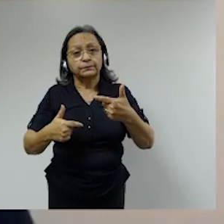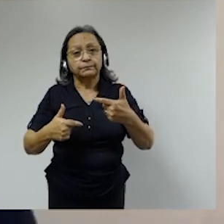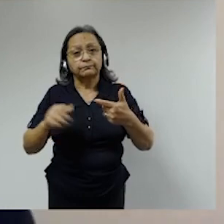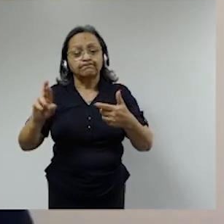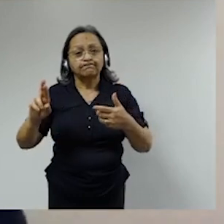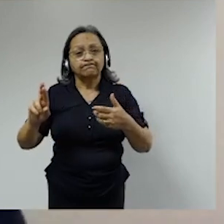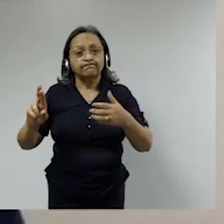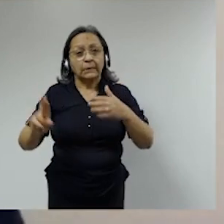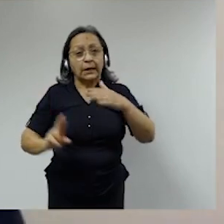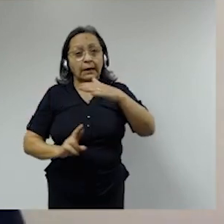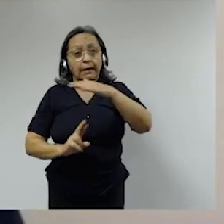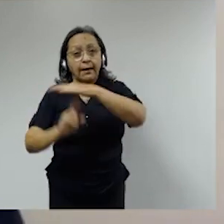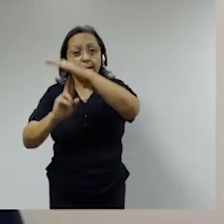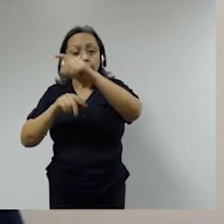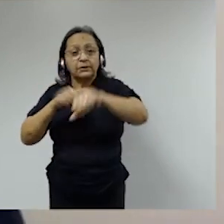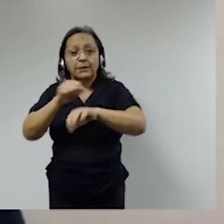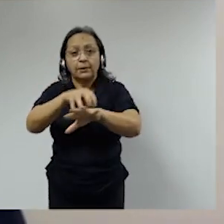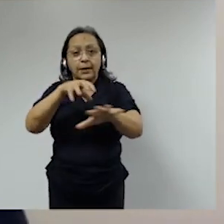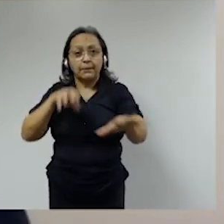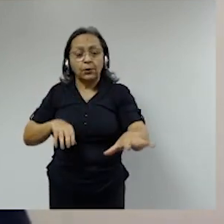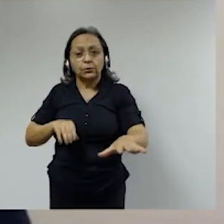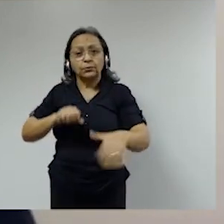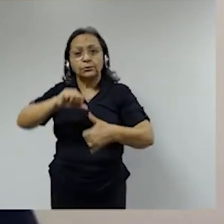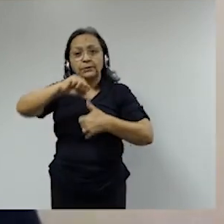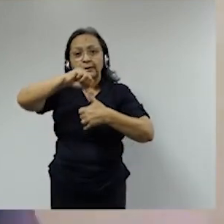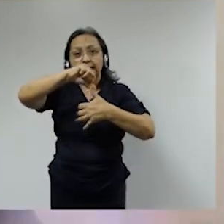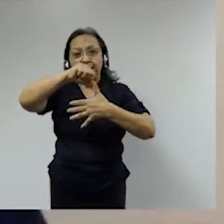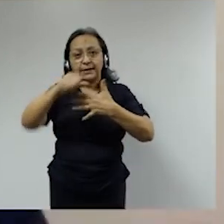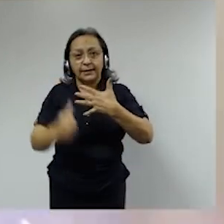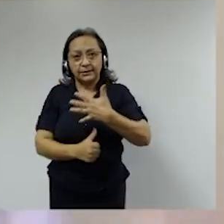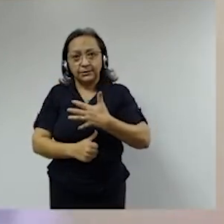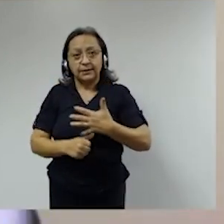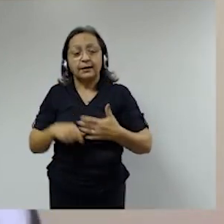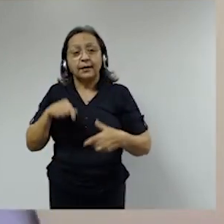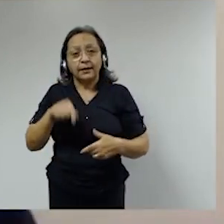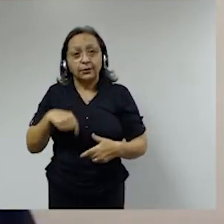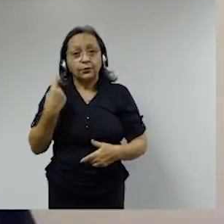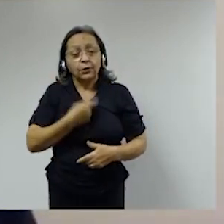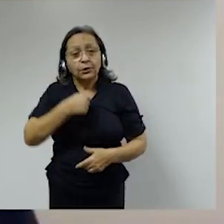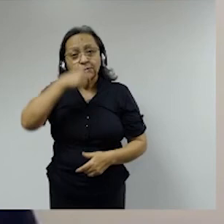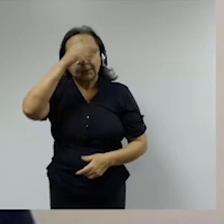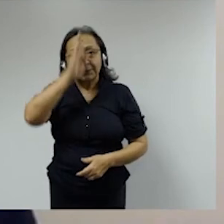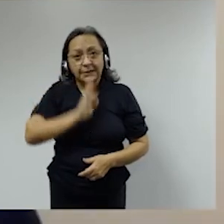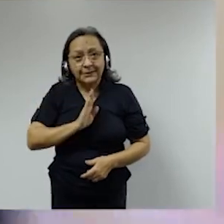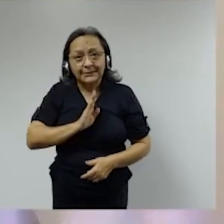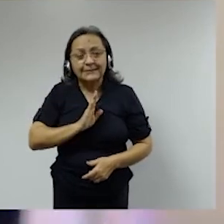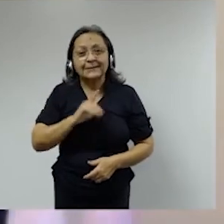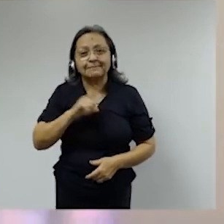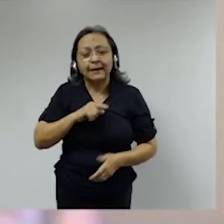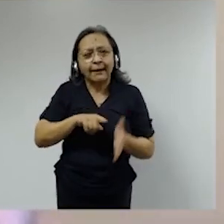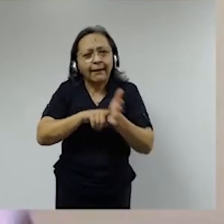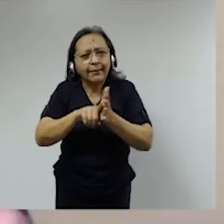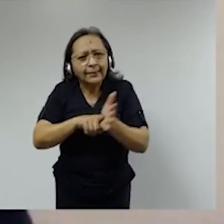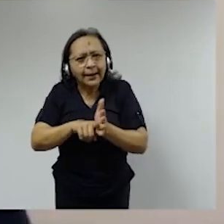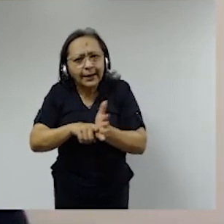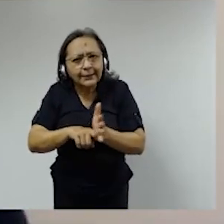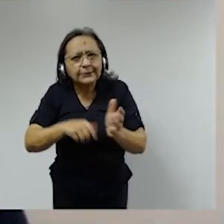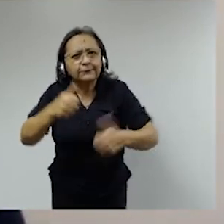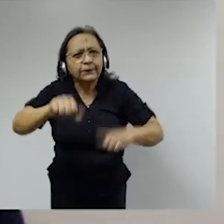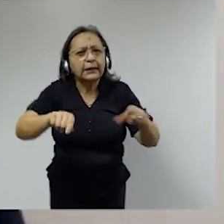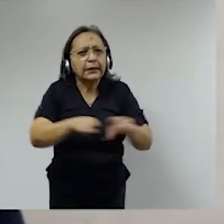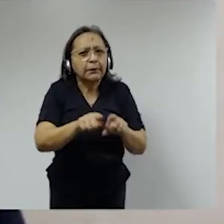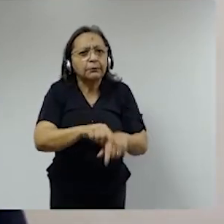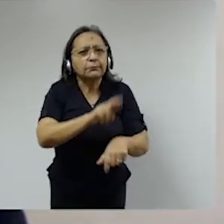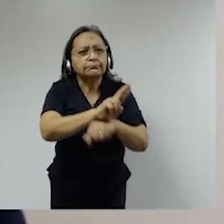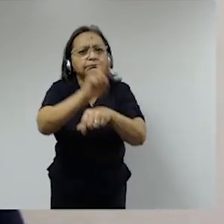do trabalho remoto na América Latina. Dentro do nosso país, a análise foi feita também por